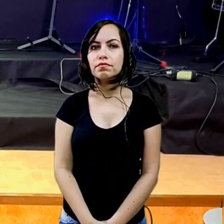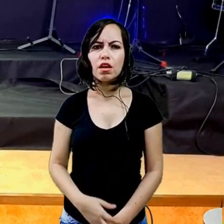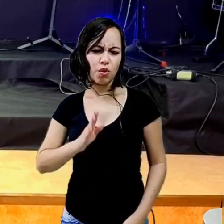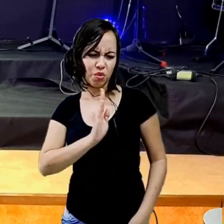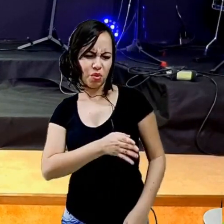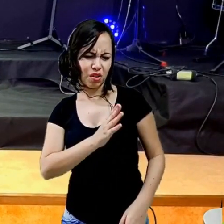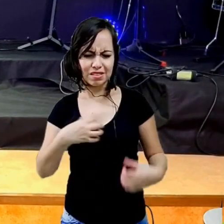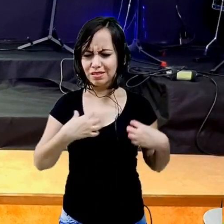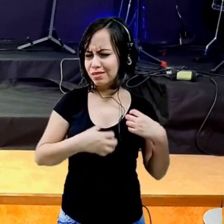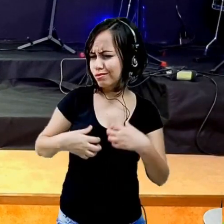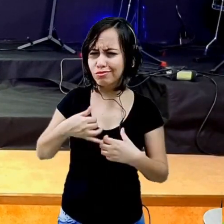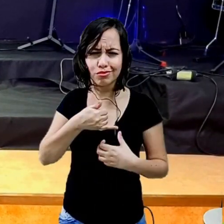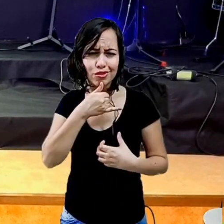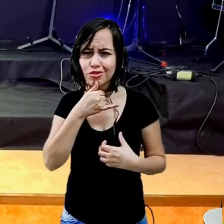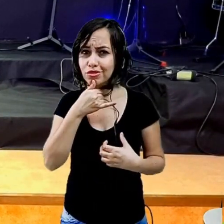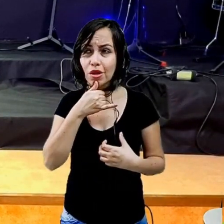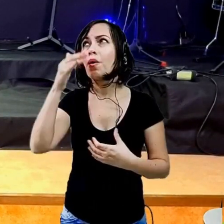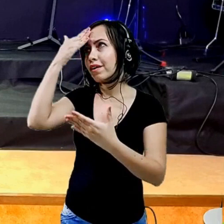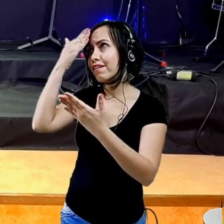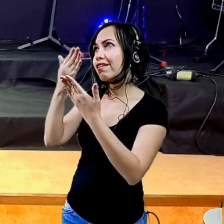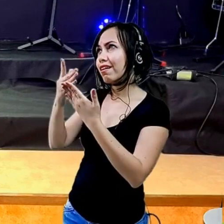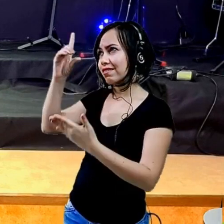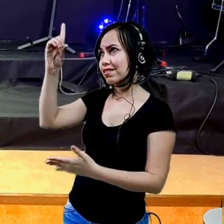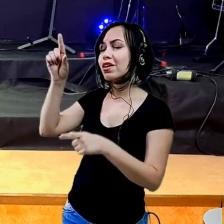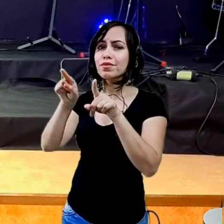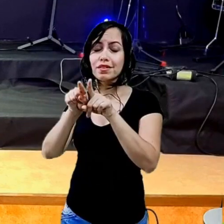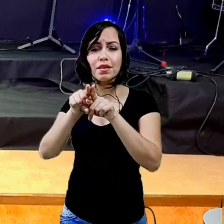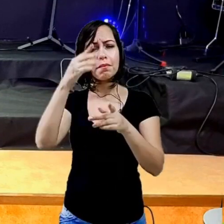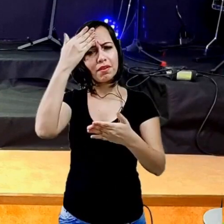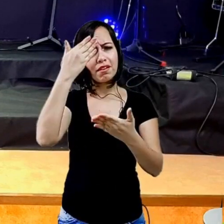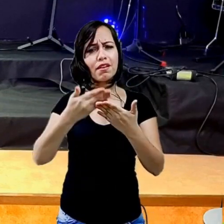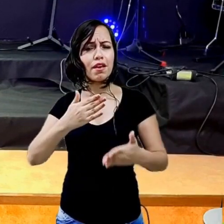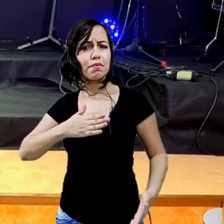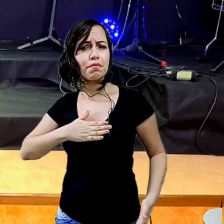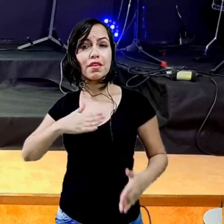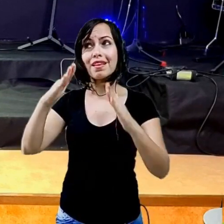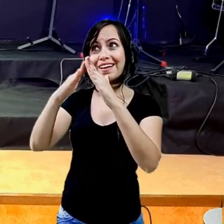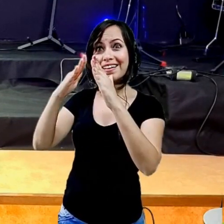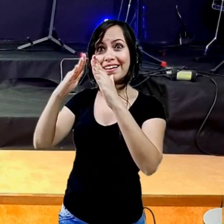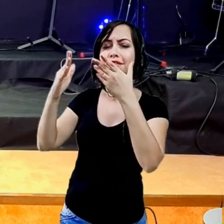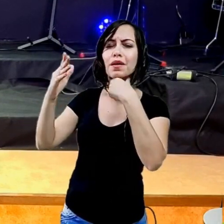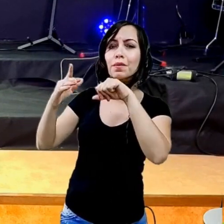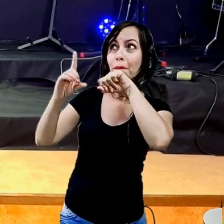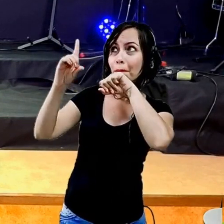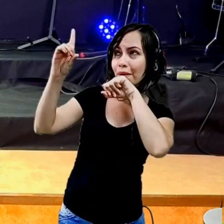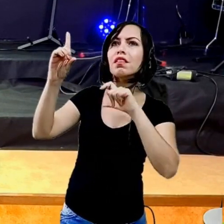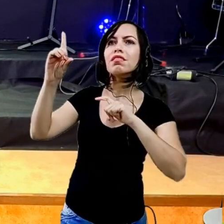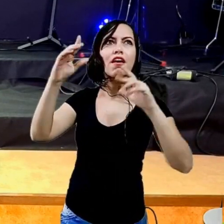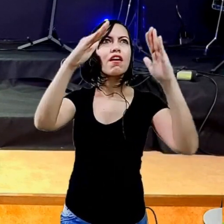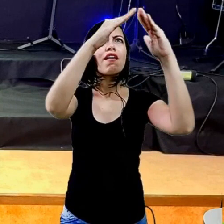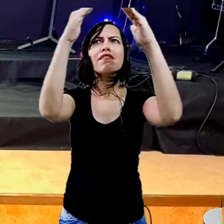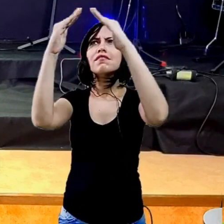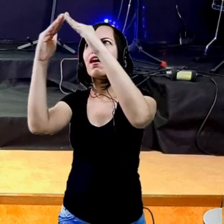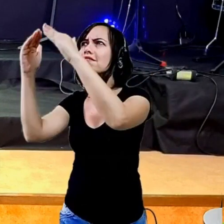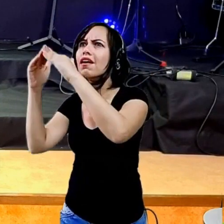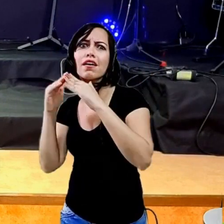vosso coração, credes em Deus, crede também em mim. Na casa de meu pai há muitas moradas. Se